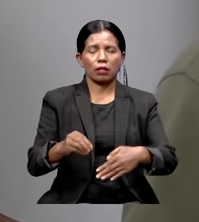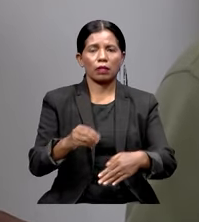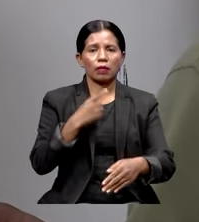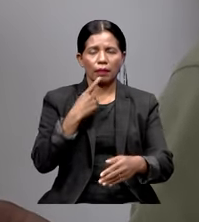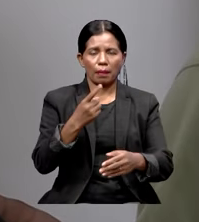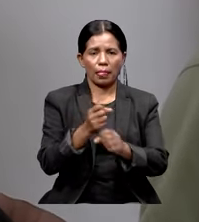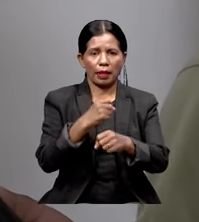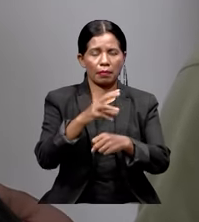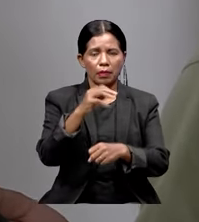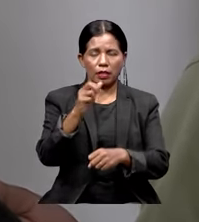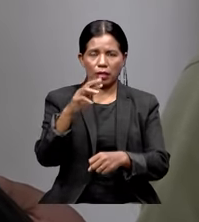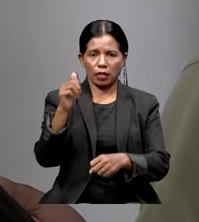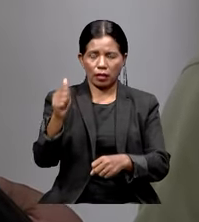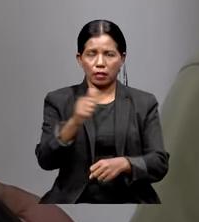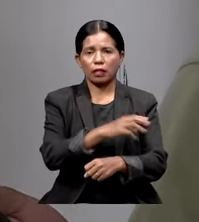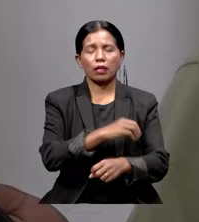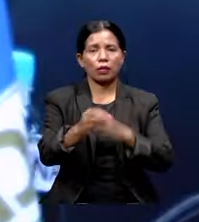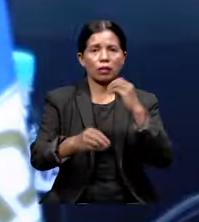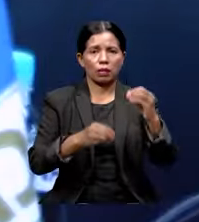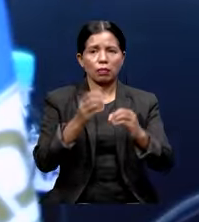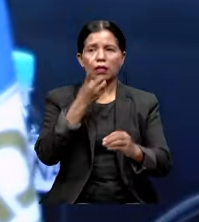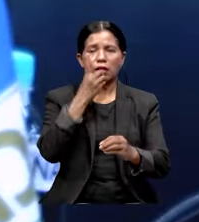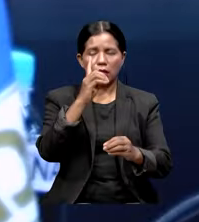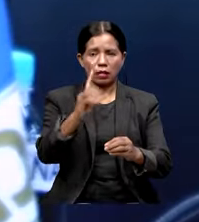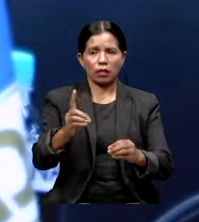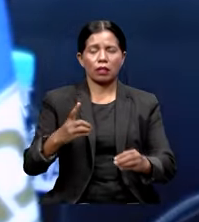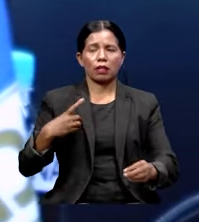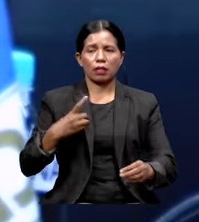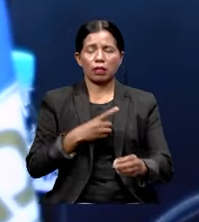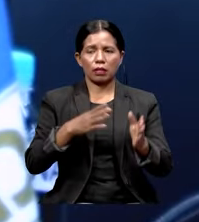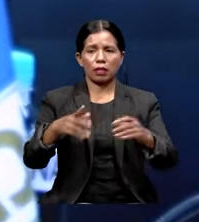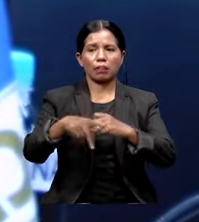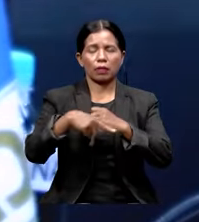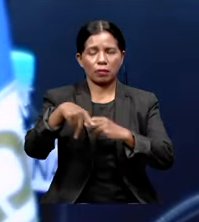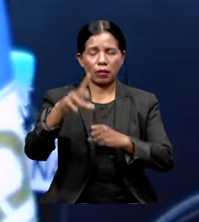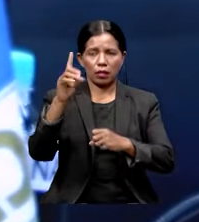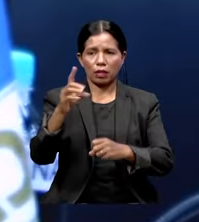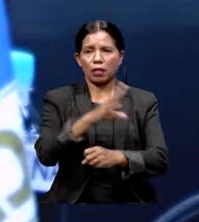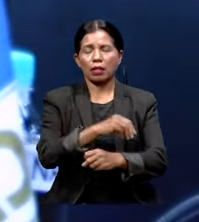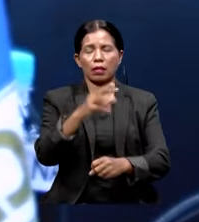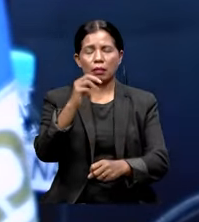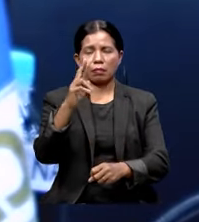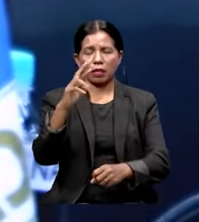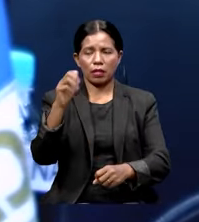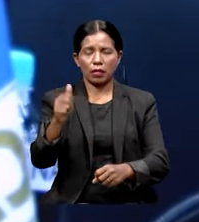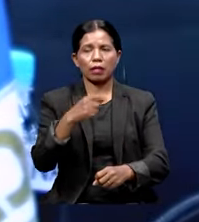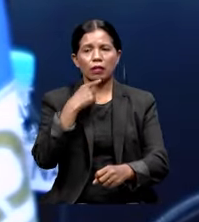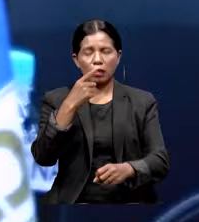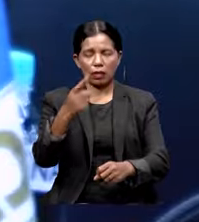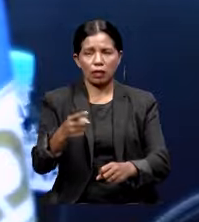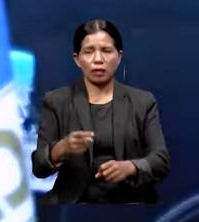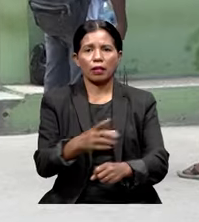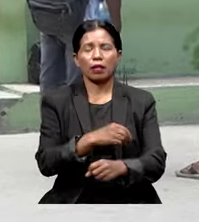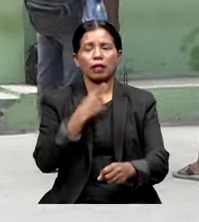comunitária, Mariano Assanami Sabino, relaciona a declaração no seu deputado bancada Partido Democrático, Maria Teresa Guzmão, foi na lais